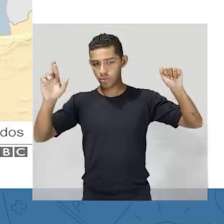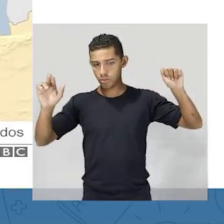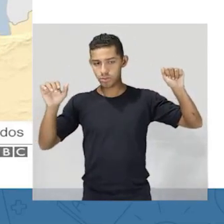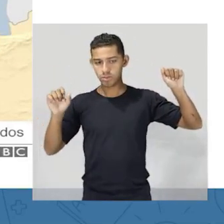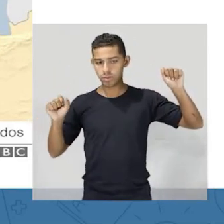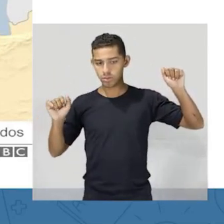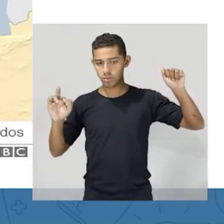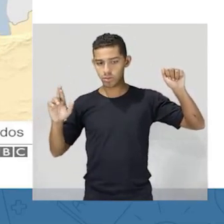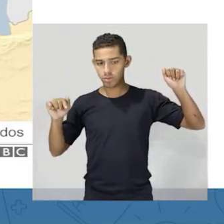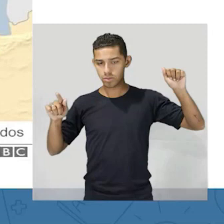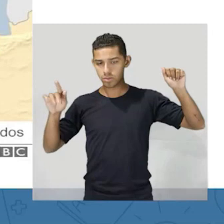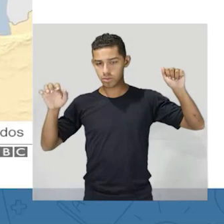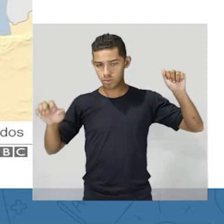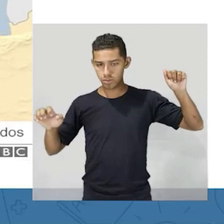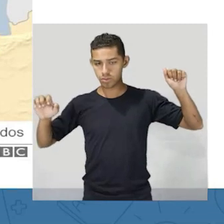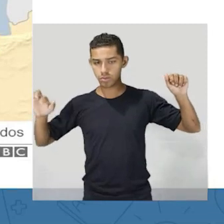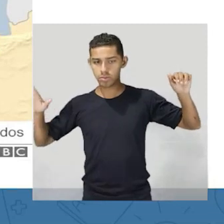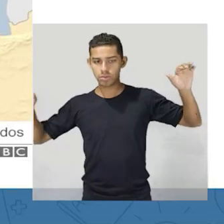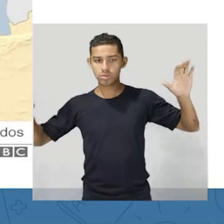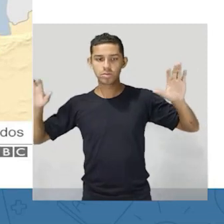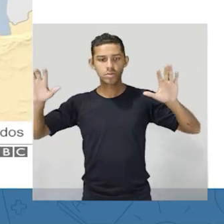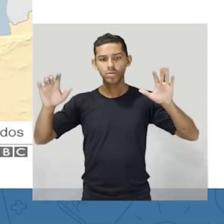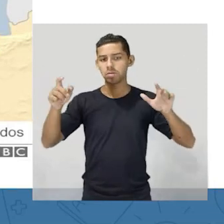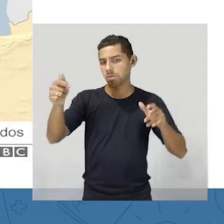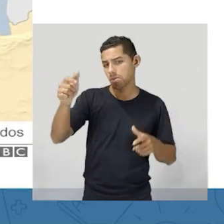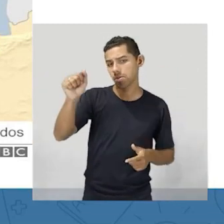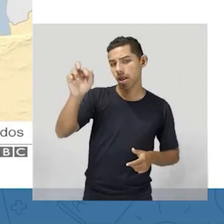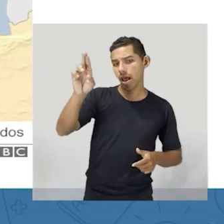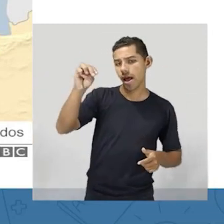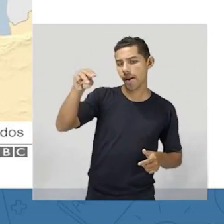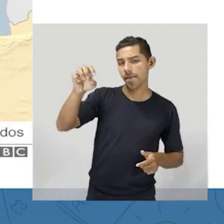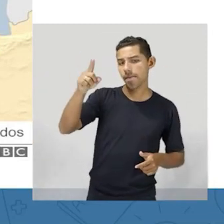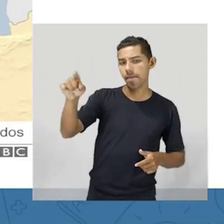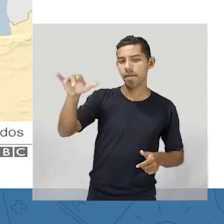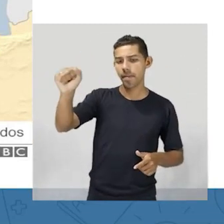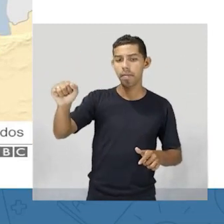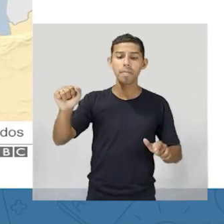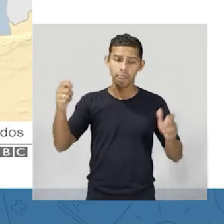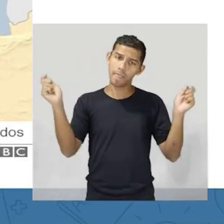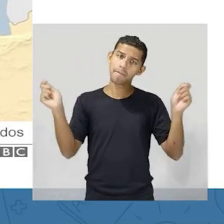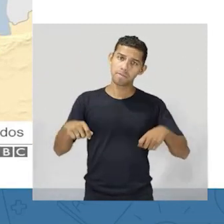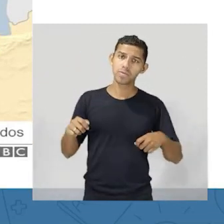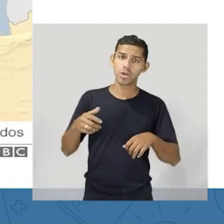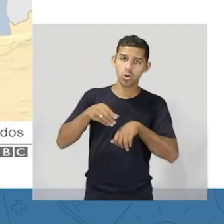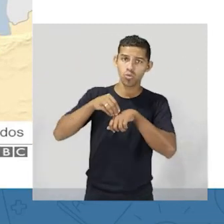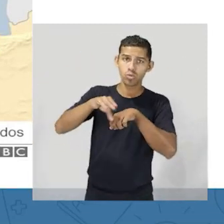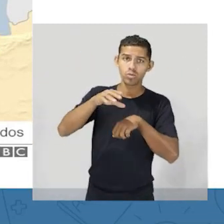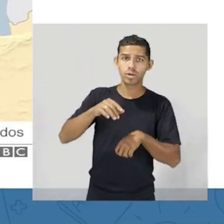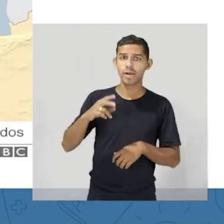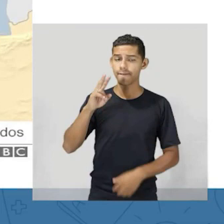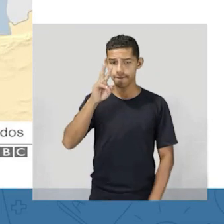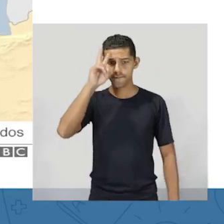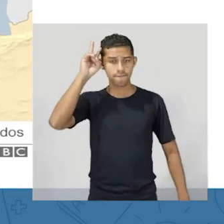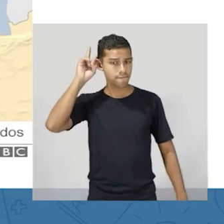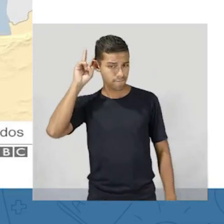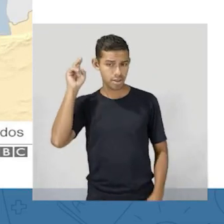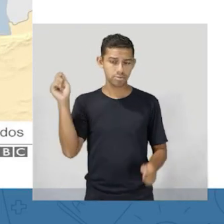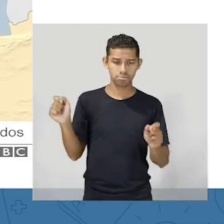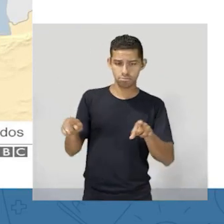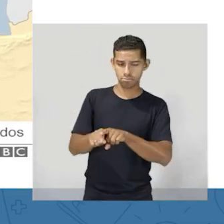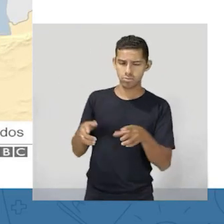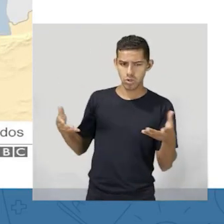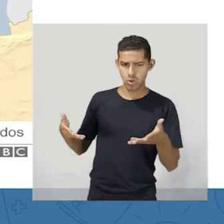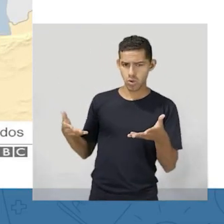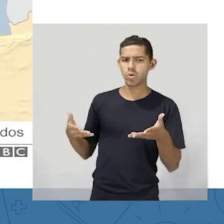da Armênia, população curda, tá? Vale a pena ler a população curda, principalmente uma outra dica de vestibular, dá uma lidazinha sobre a